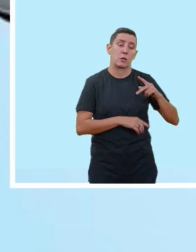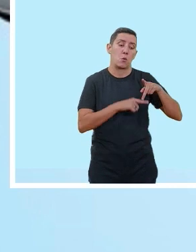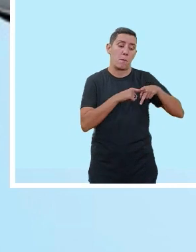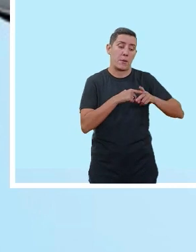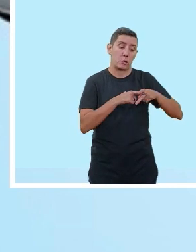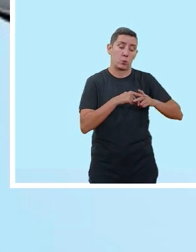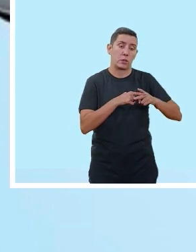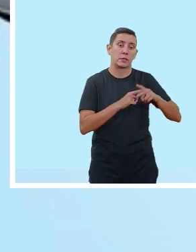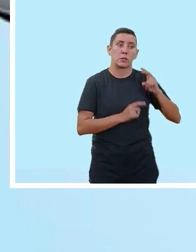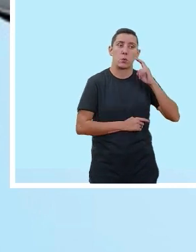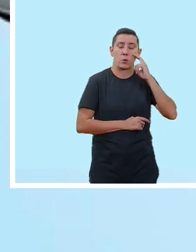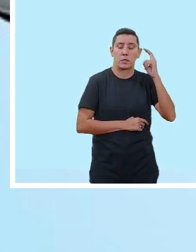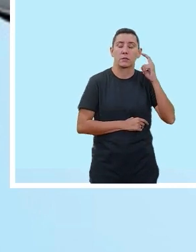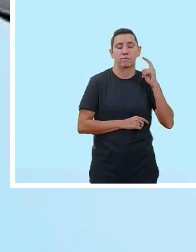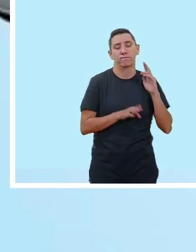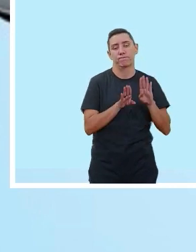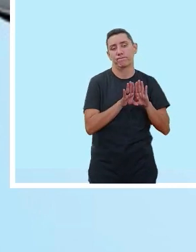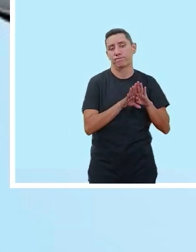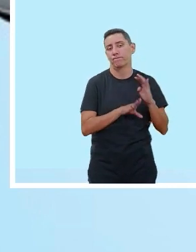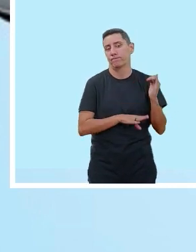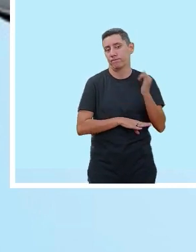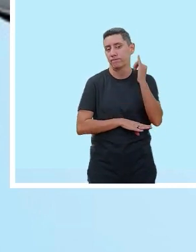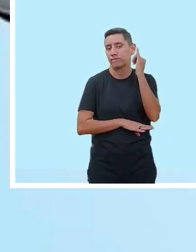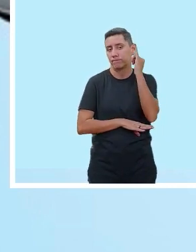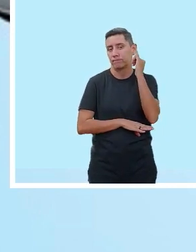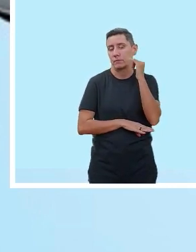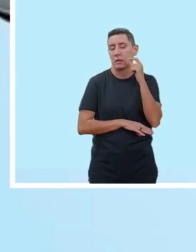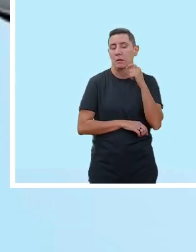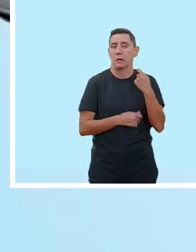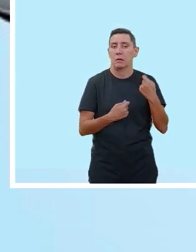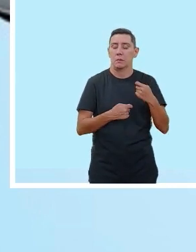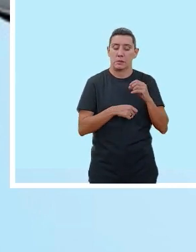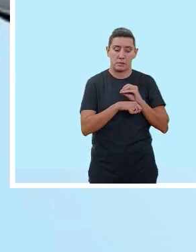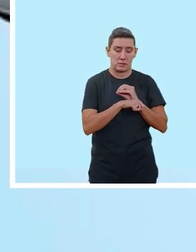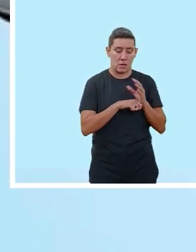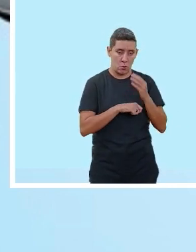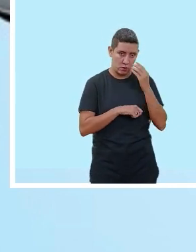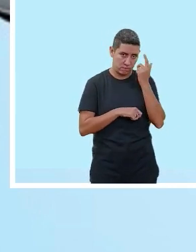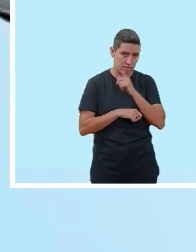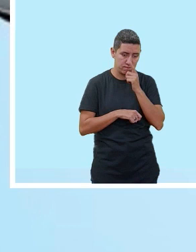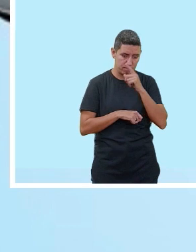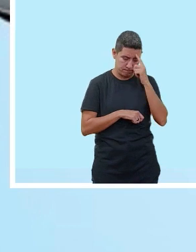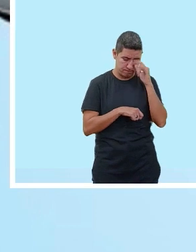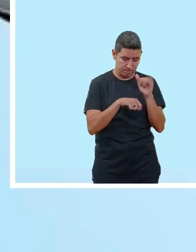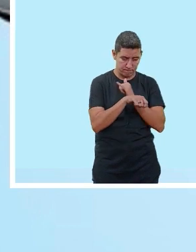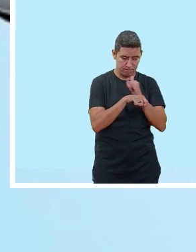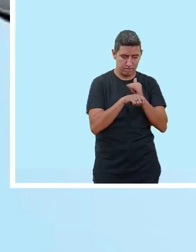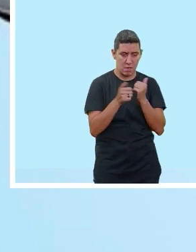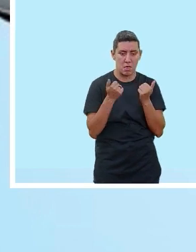série de soluções de gerenciamento que permitem com que os nossos clientes façam o gerenciamento da sua